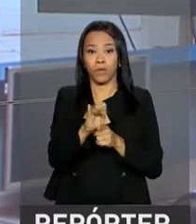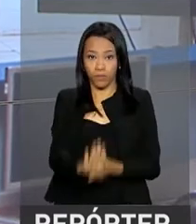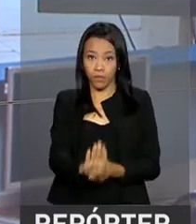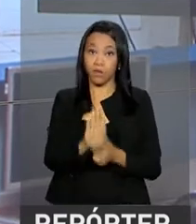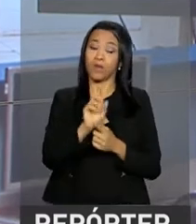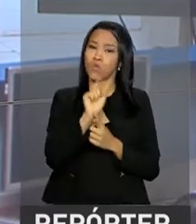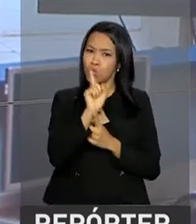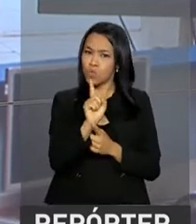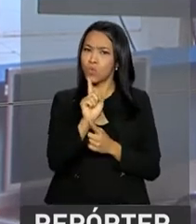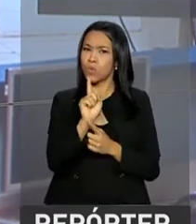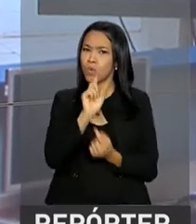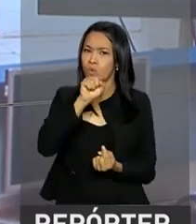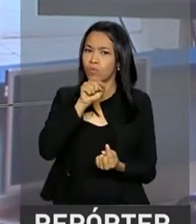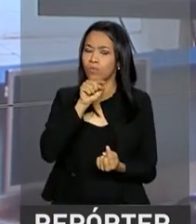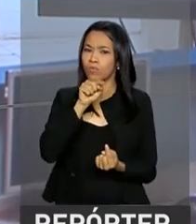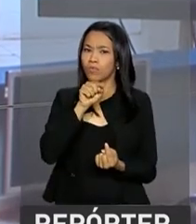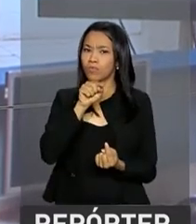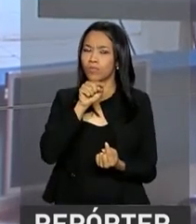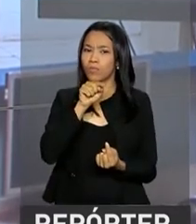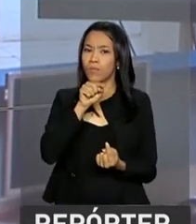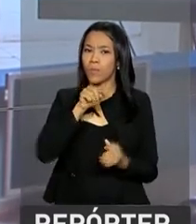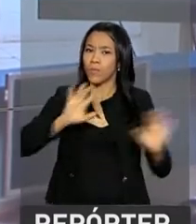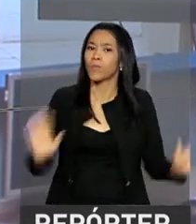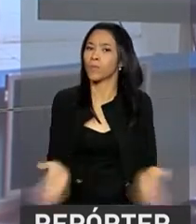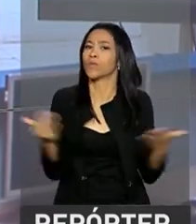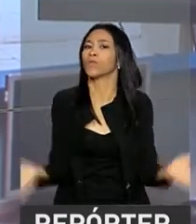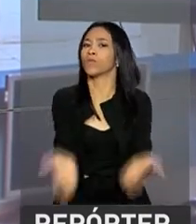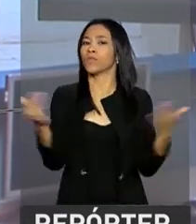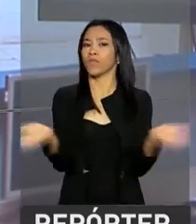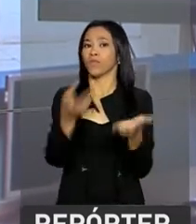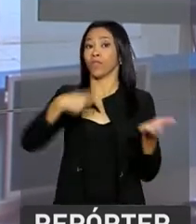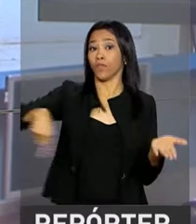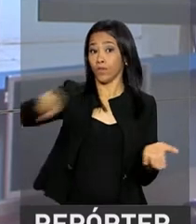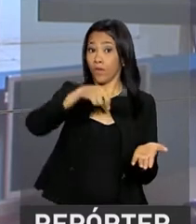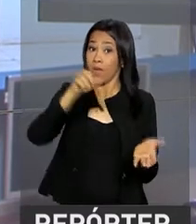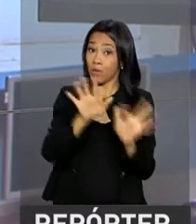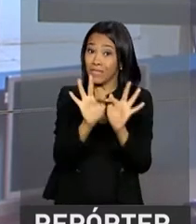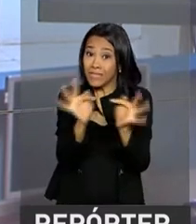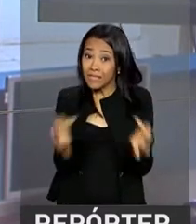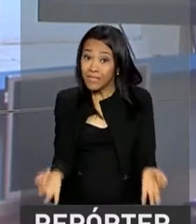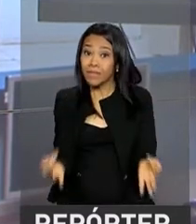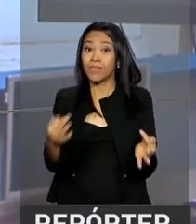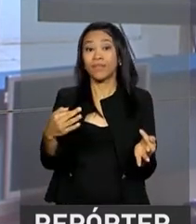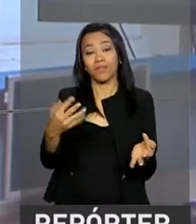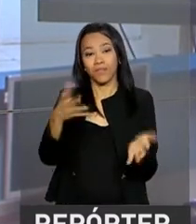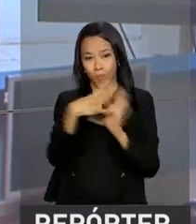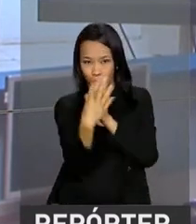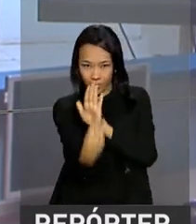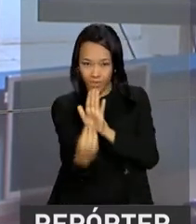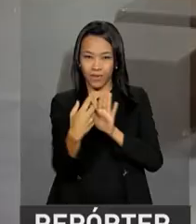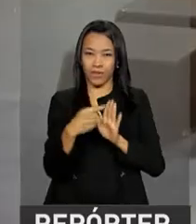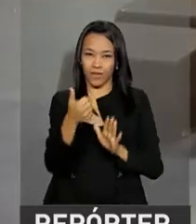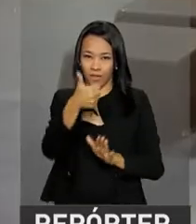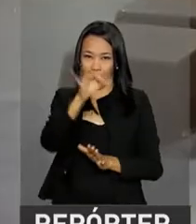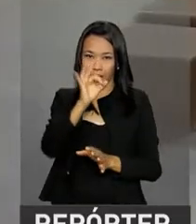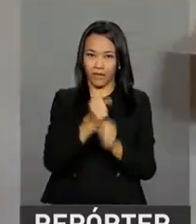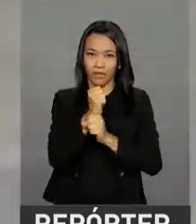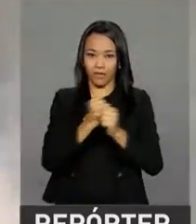incentivos a esses empreender a esses empreendedores é o simples nacional que completa agora dez anos